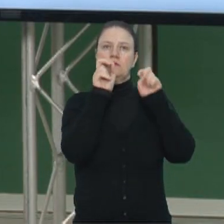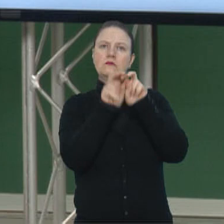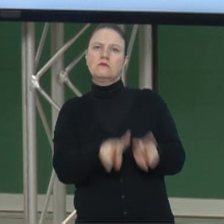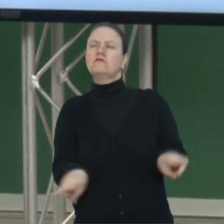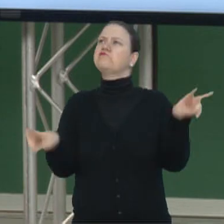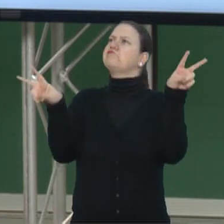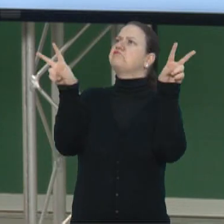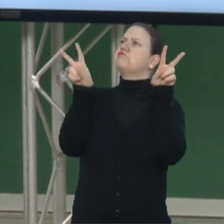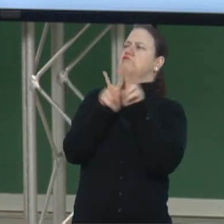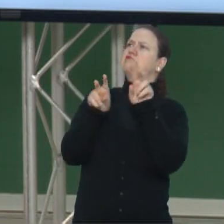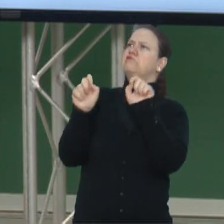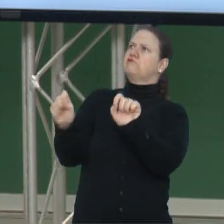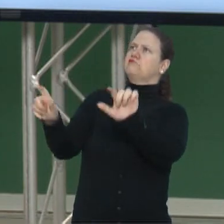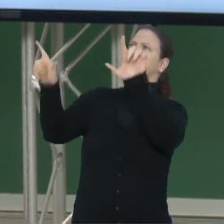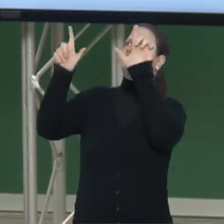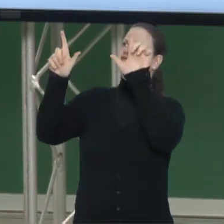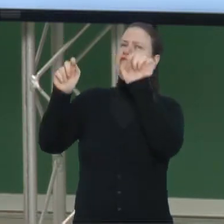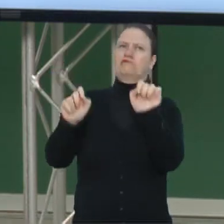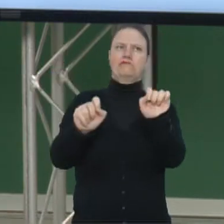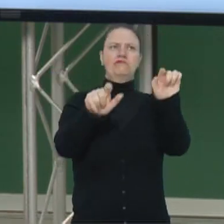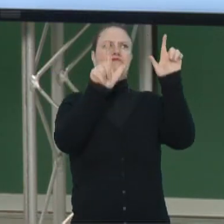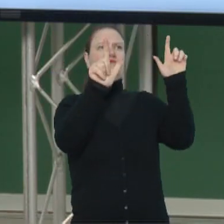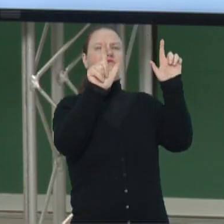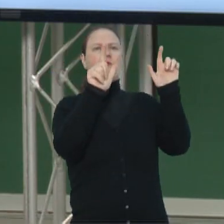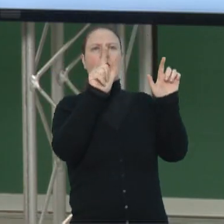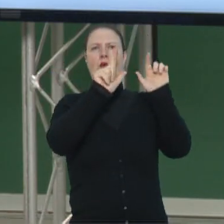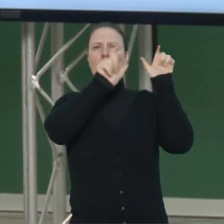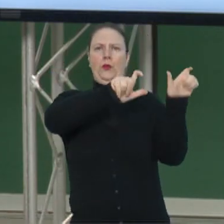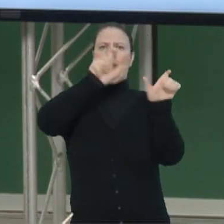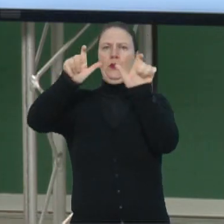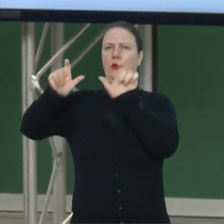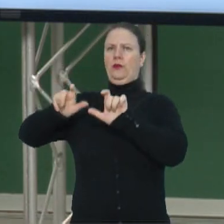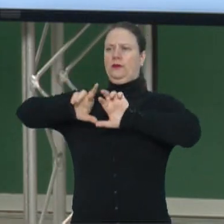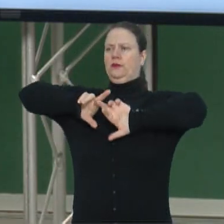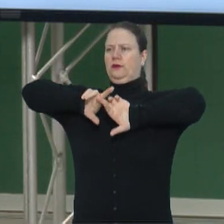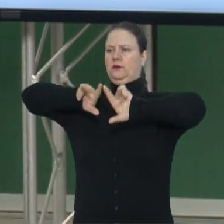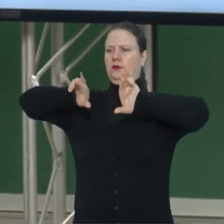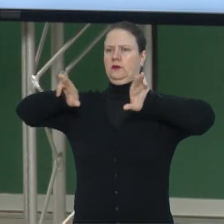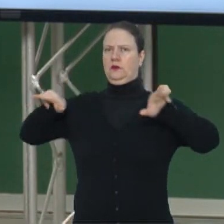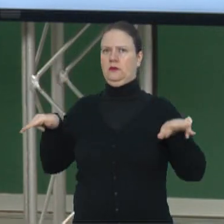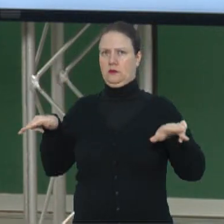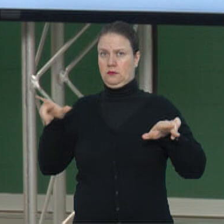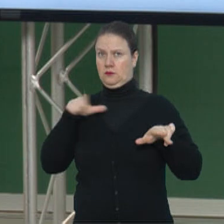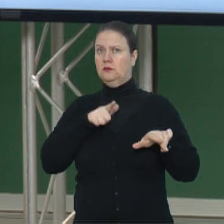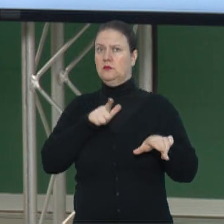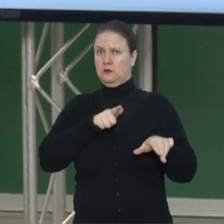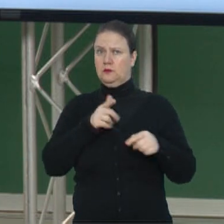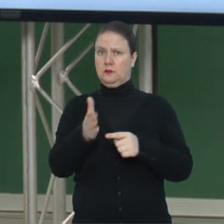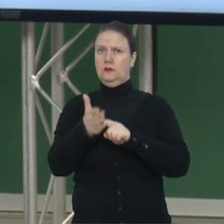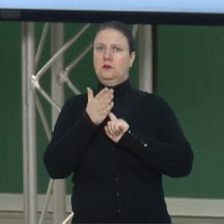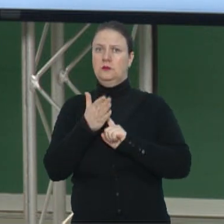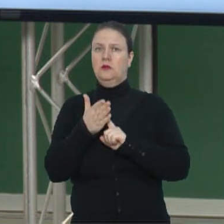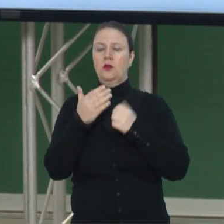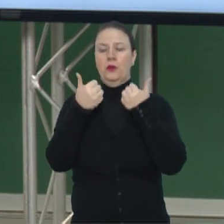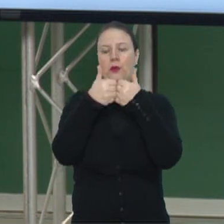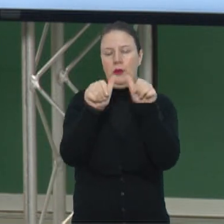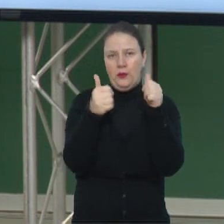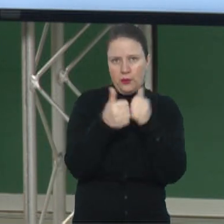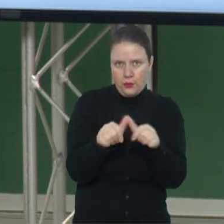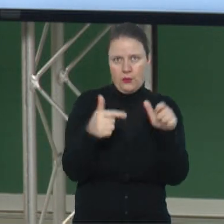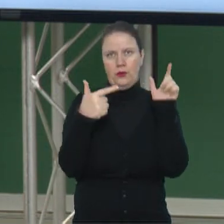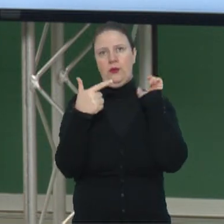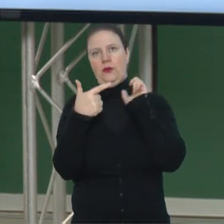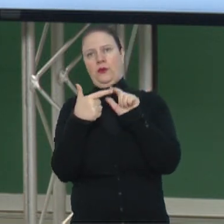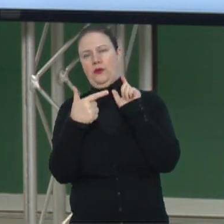os anúncios publicitários em vários locais, né? E aqui eu não citei ainda, né? Os ônibus, você